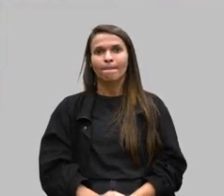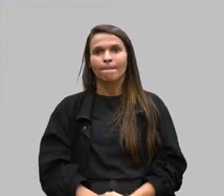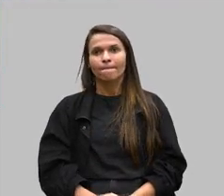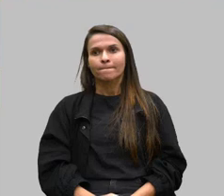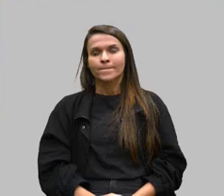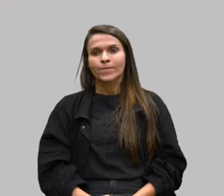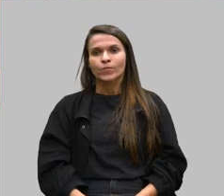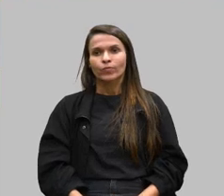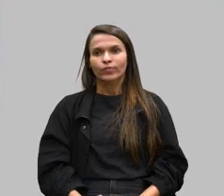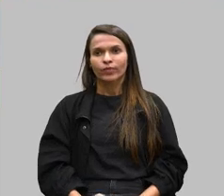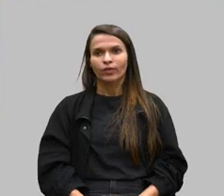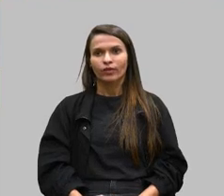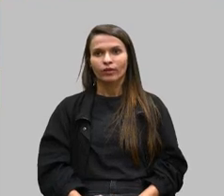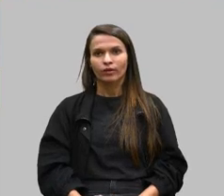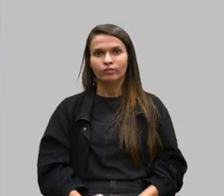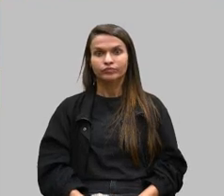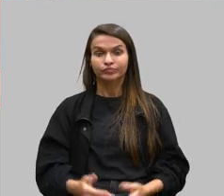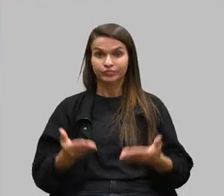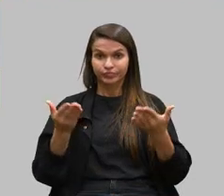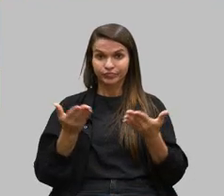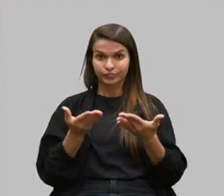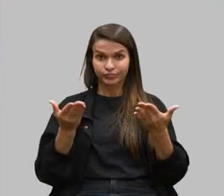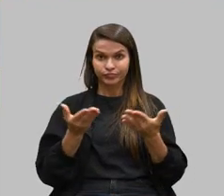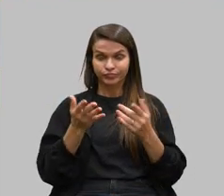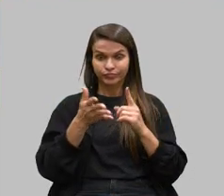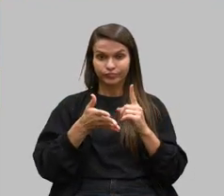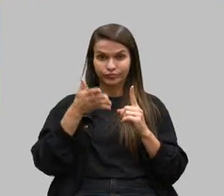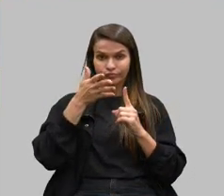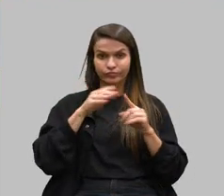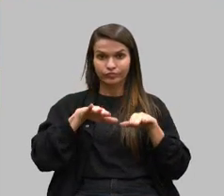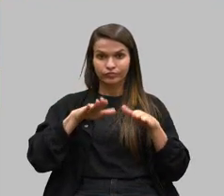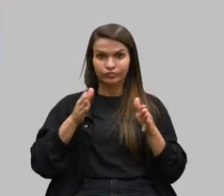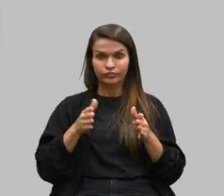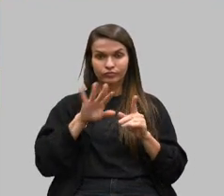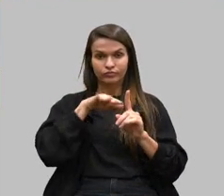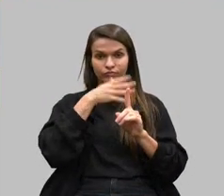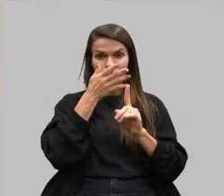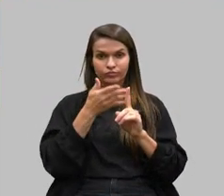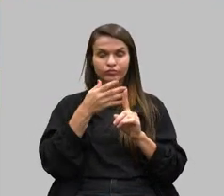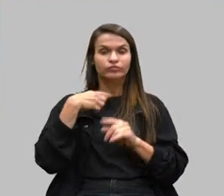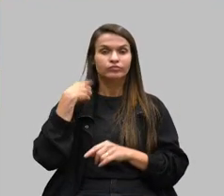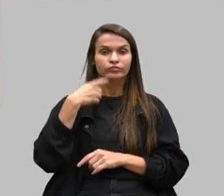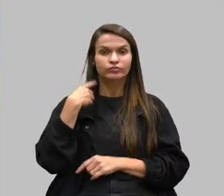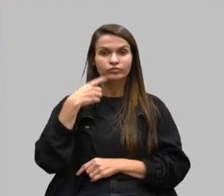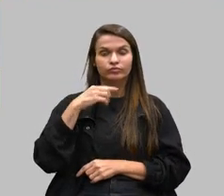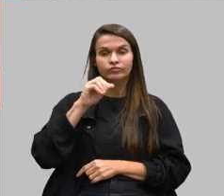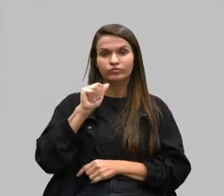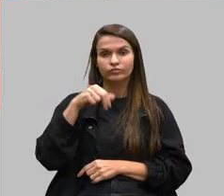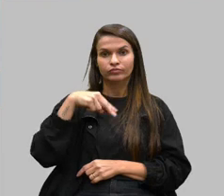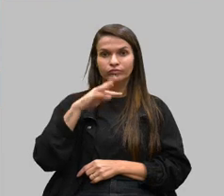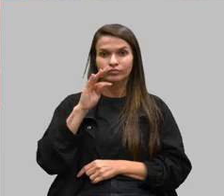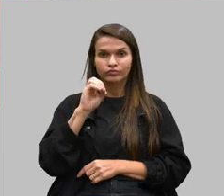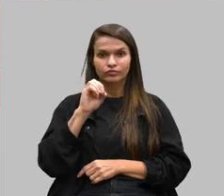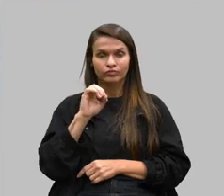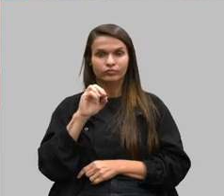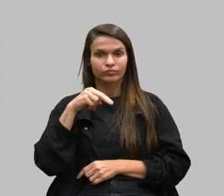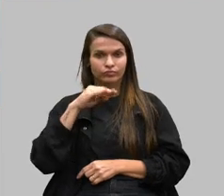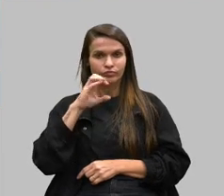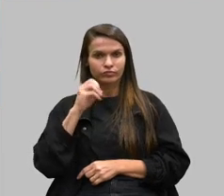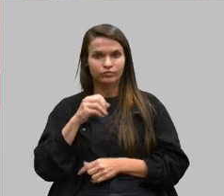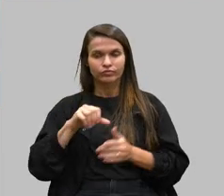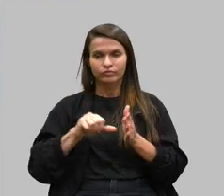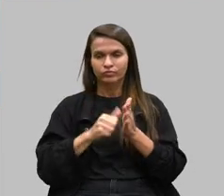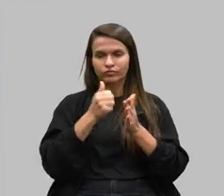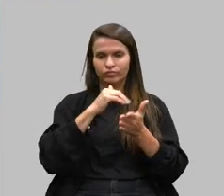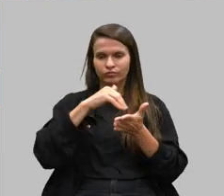obrigado compõe nesse momento a nossa mesa de honra o deputado Antônio Carlos Arantes primeiro secretário da